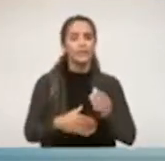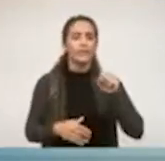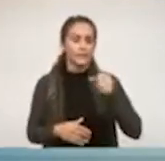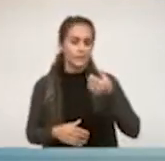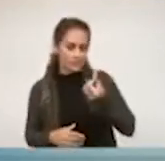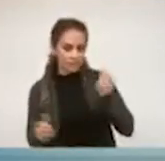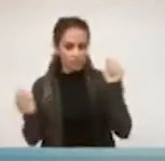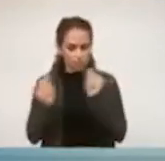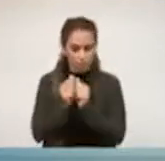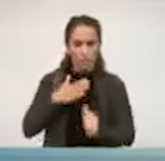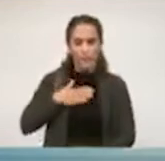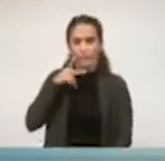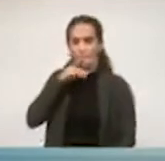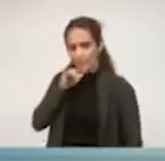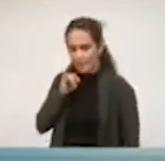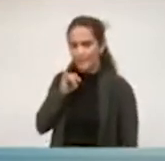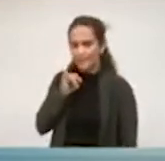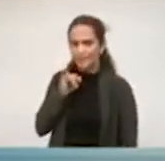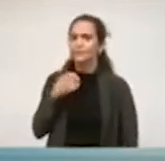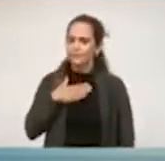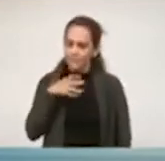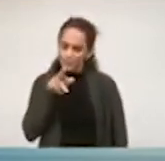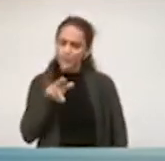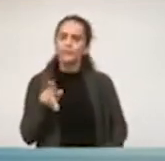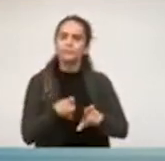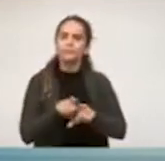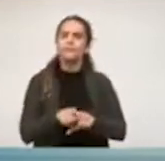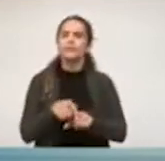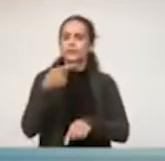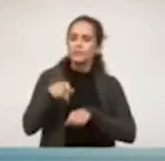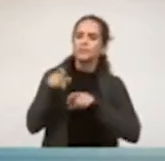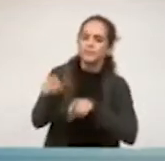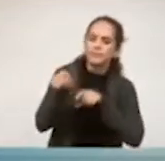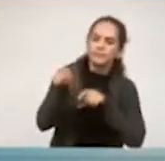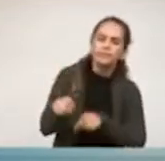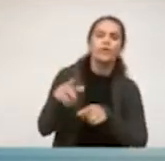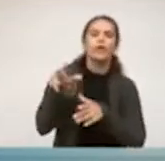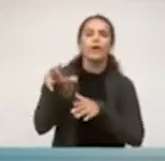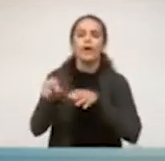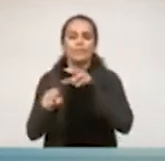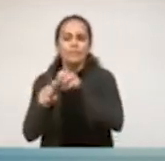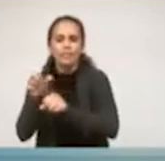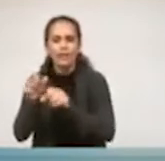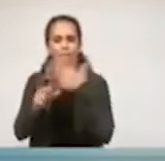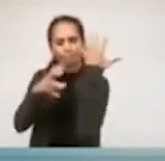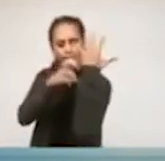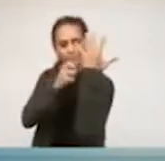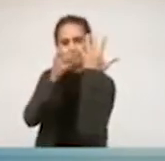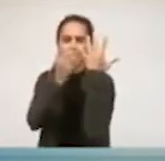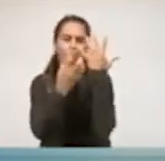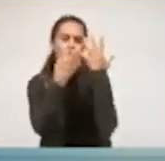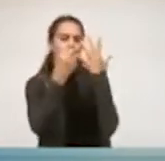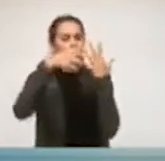companhia do meu pai não só eu mas meus irmãos também nós íamos para lavoura para colheita de café e